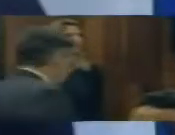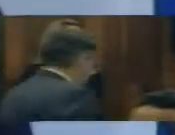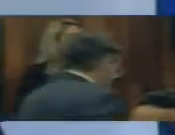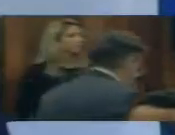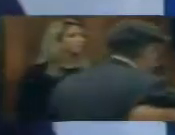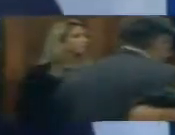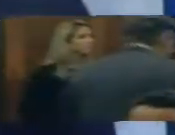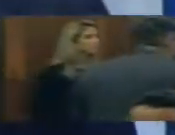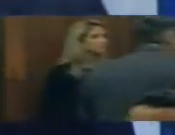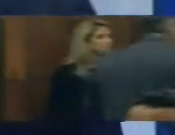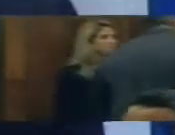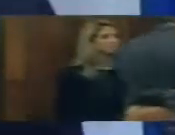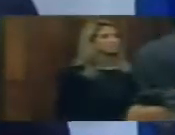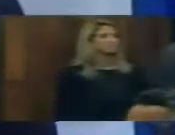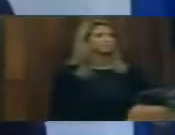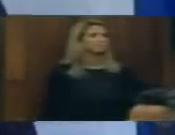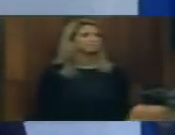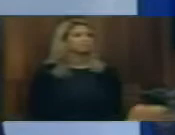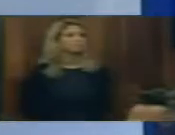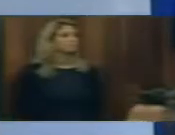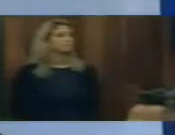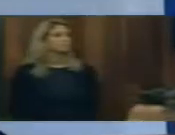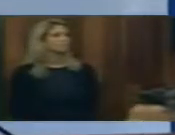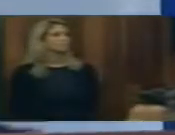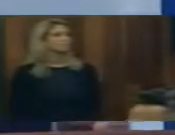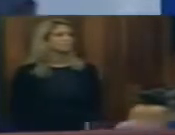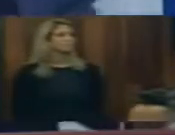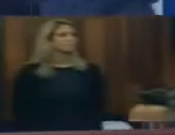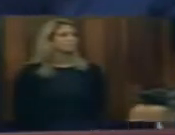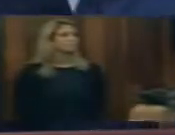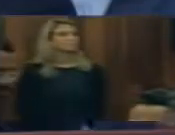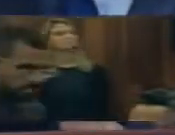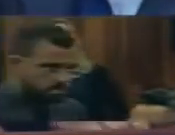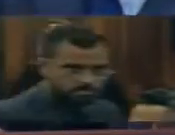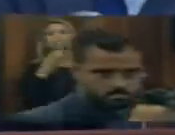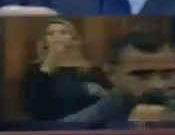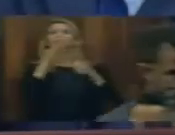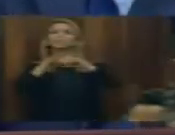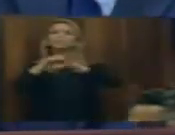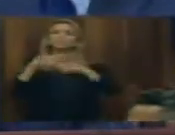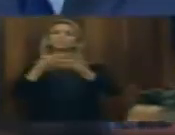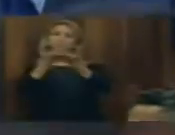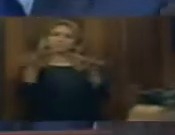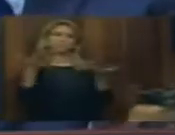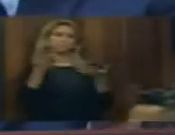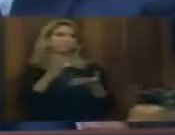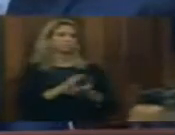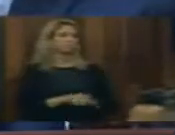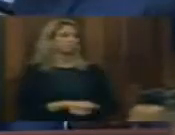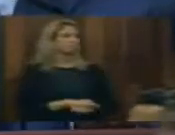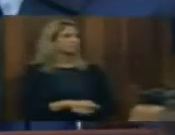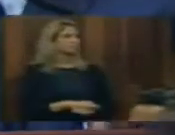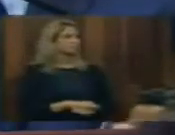Boa noite a todos e a todas. Agradecimento aqui ao presidente da casa, o vereador.